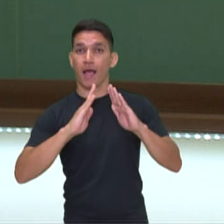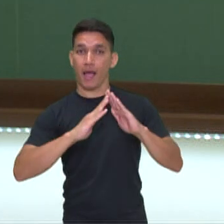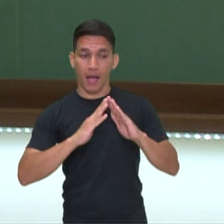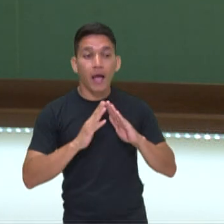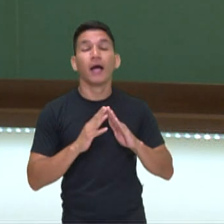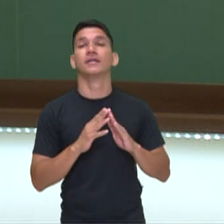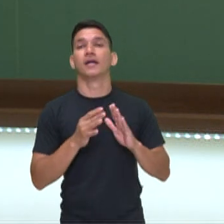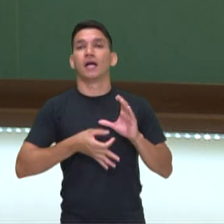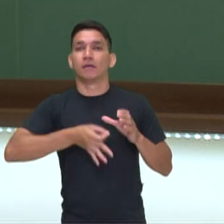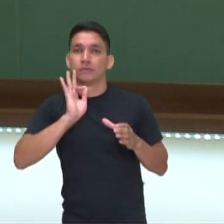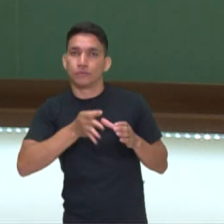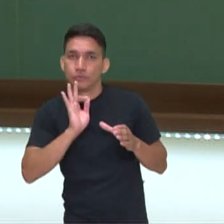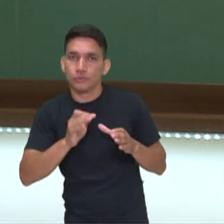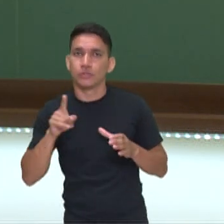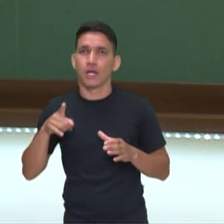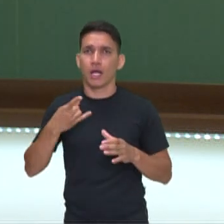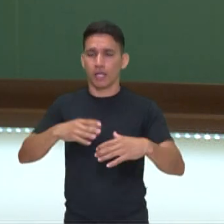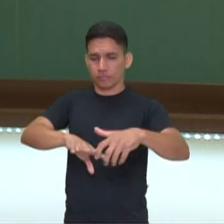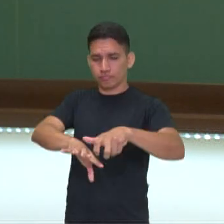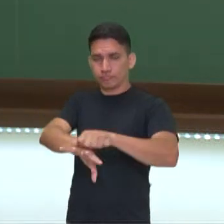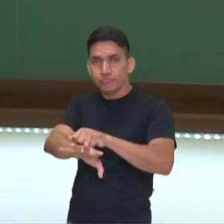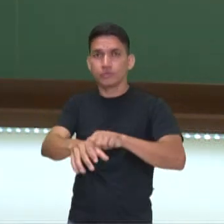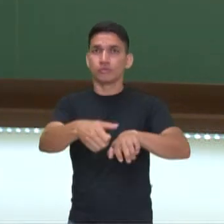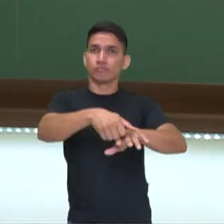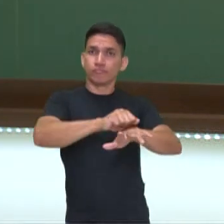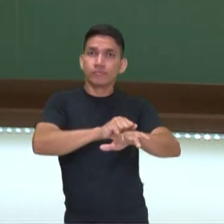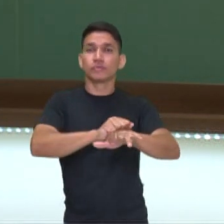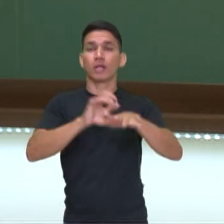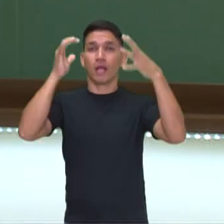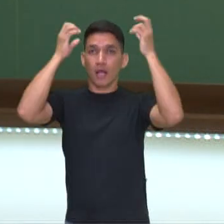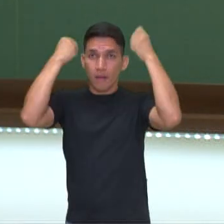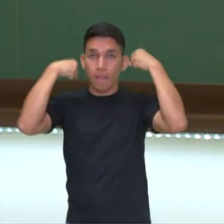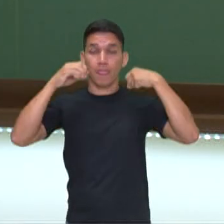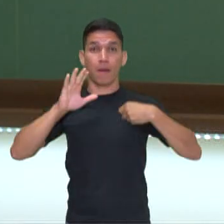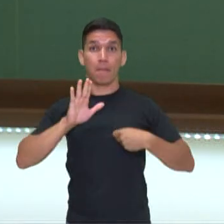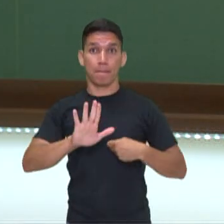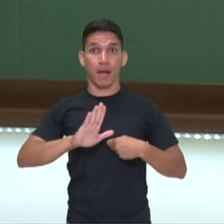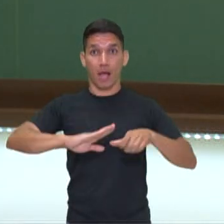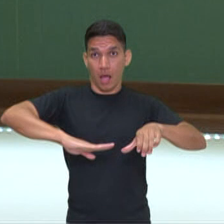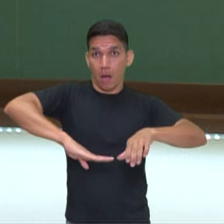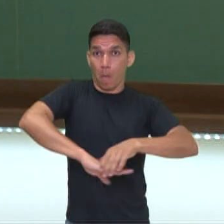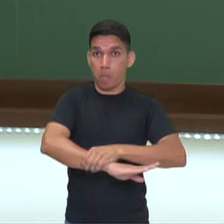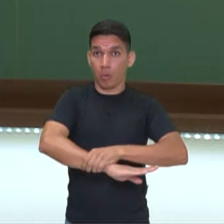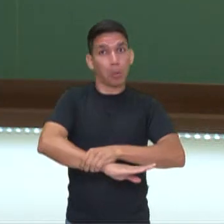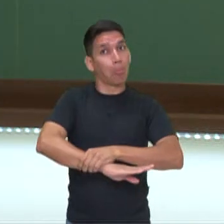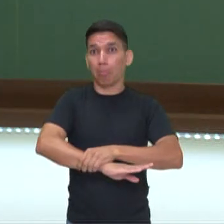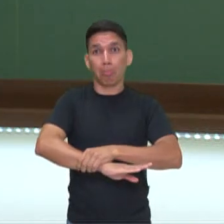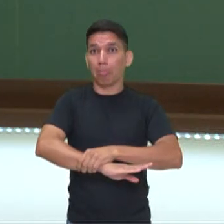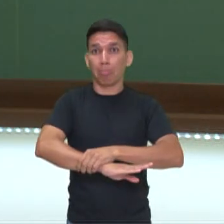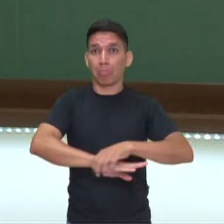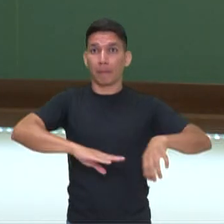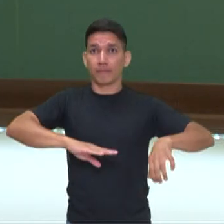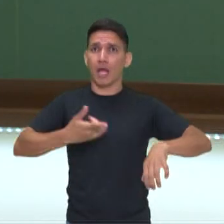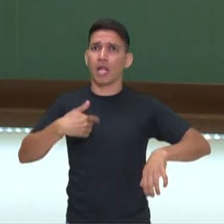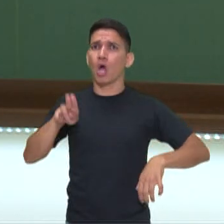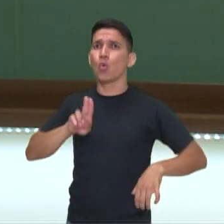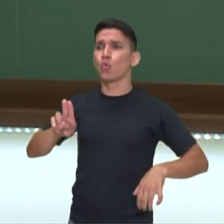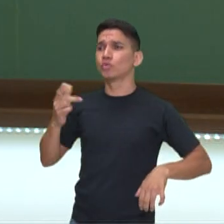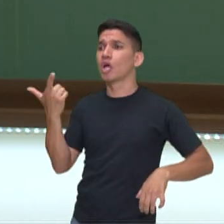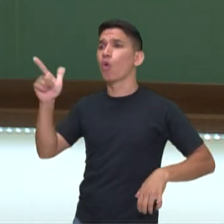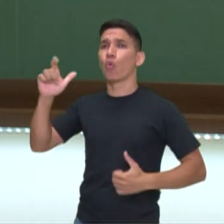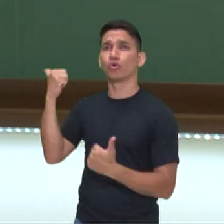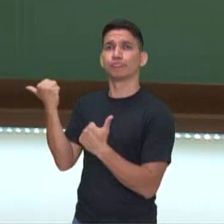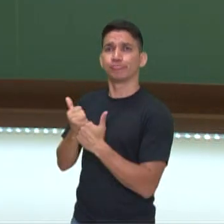jaqueta, o seu gorro, mas as botas não estão no closet. Então ela sai para fora mesmo assim com os seus tênis. E ela